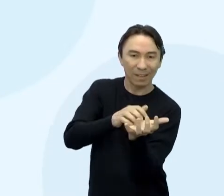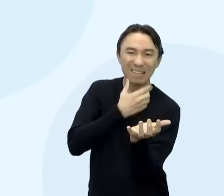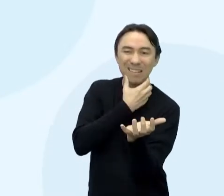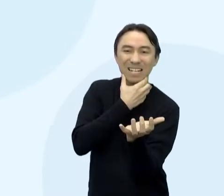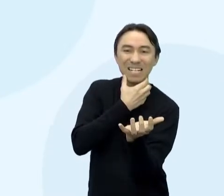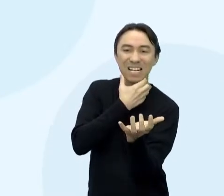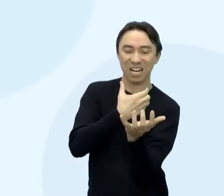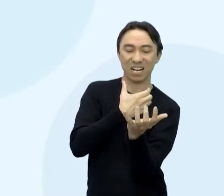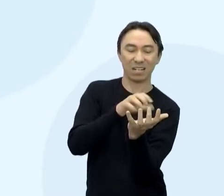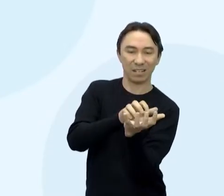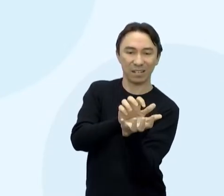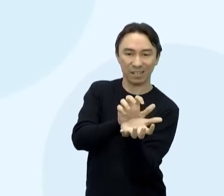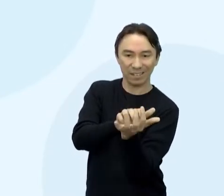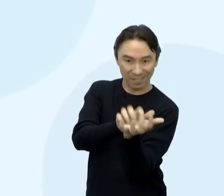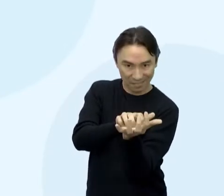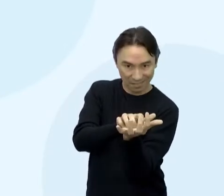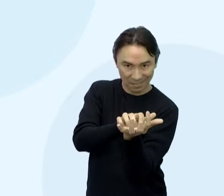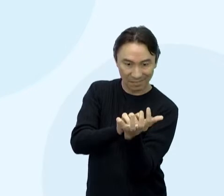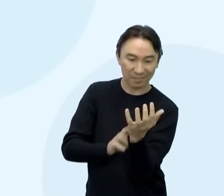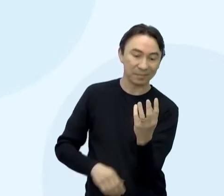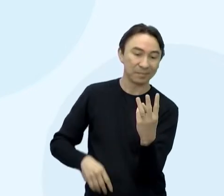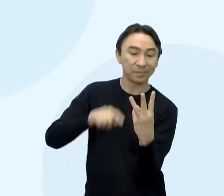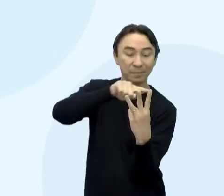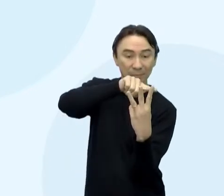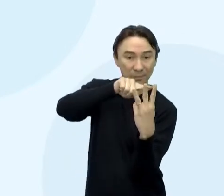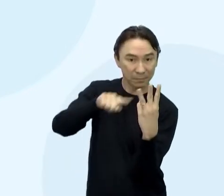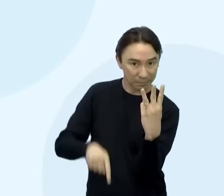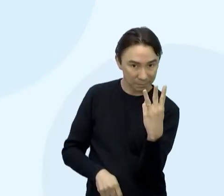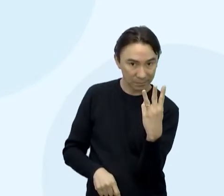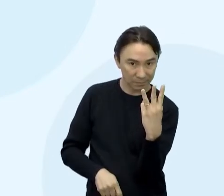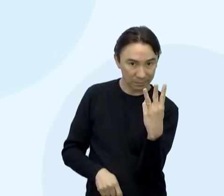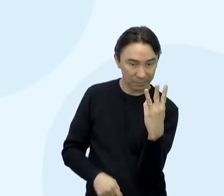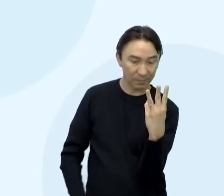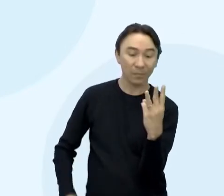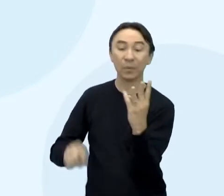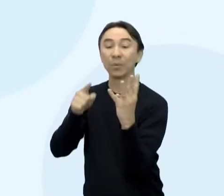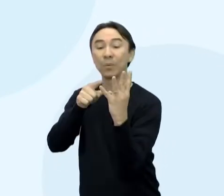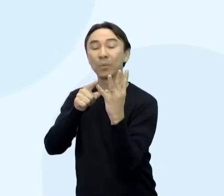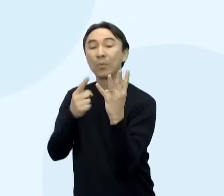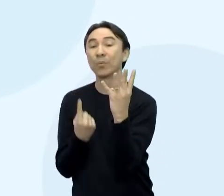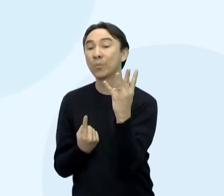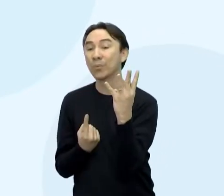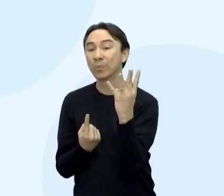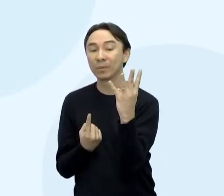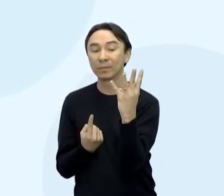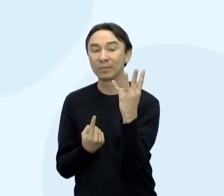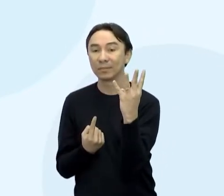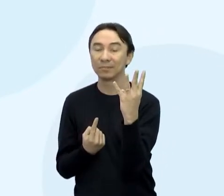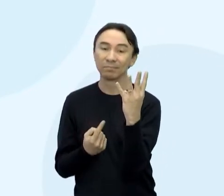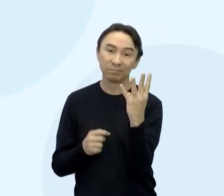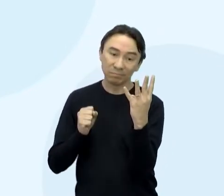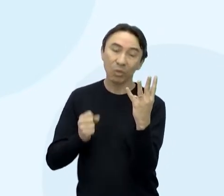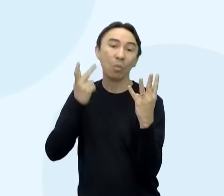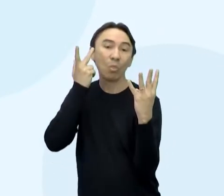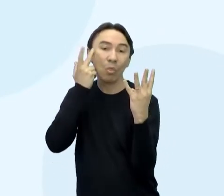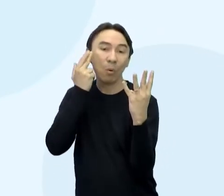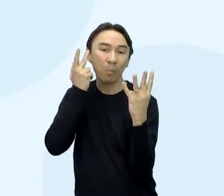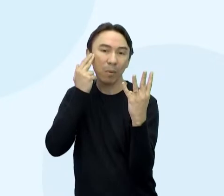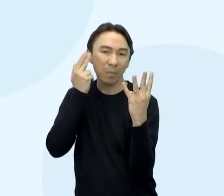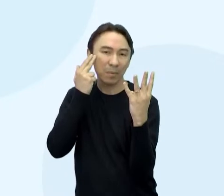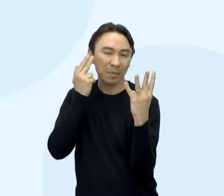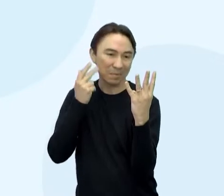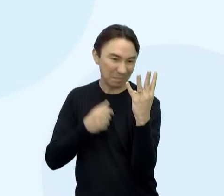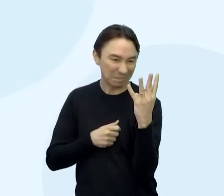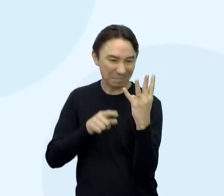olha, 3/4 de indivíduos com prognatismo mandibular, enquanto que o recessivo aqui, né, que é